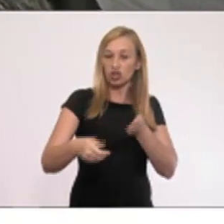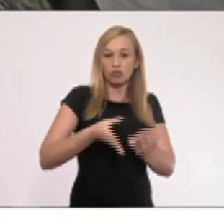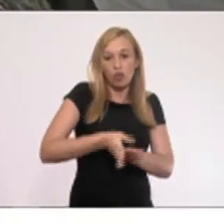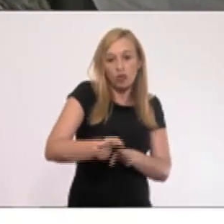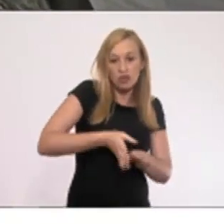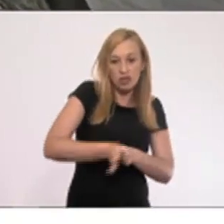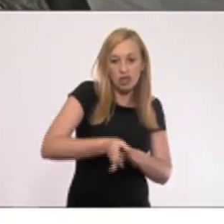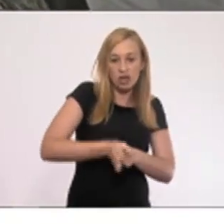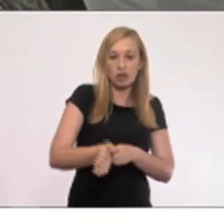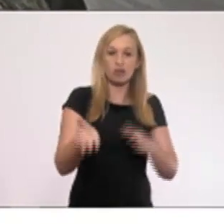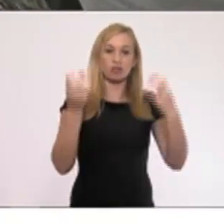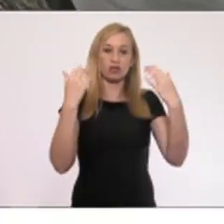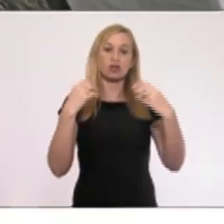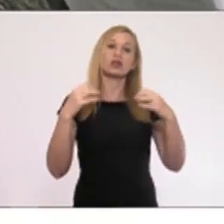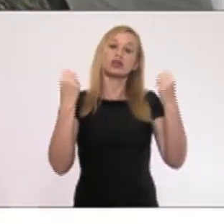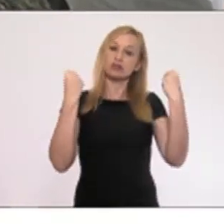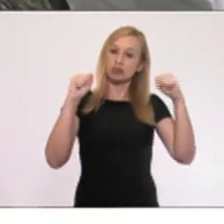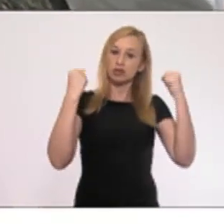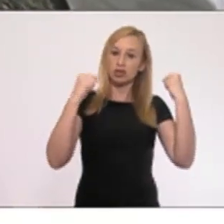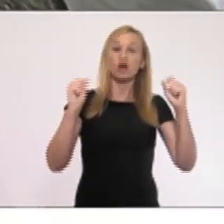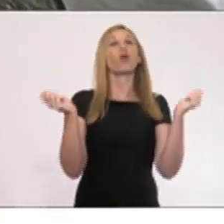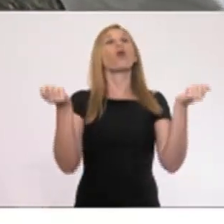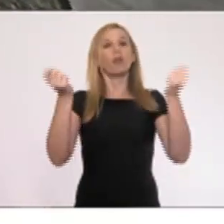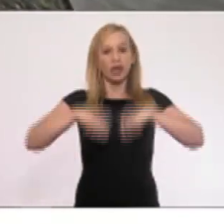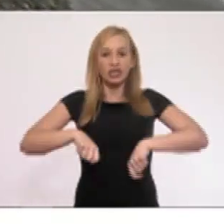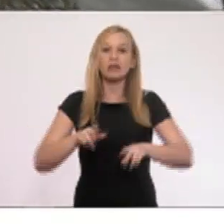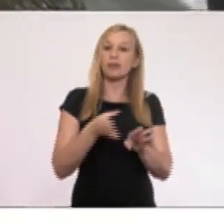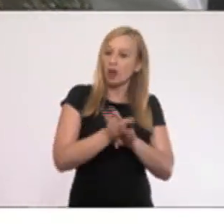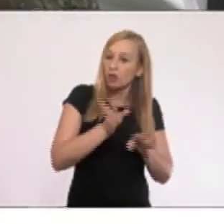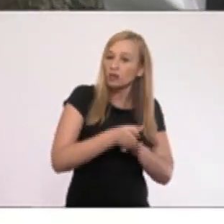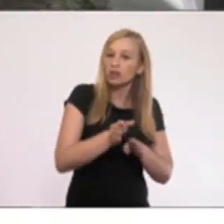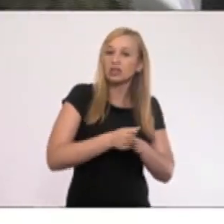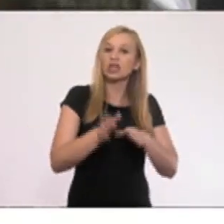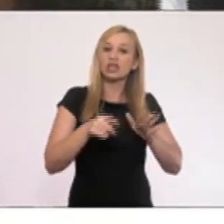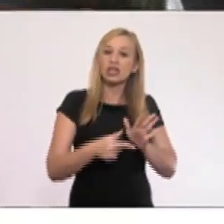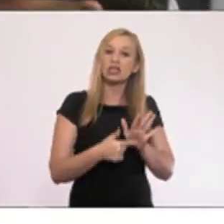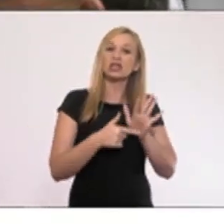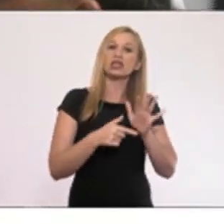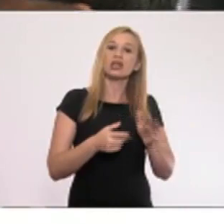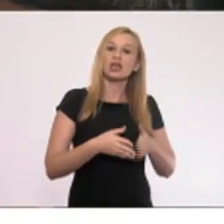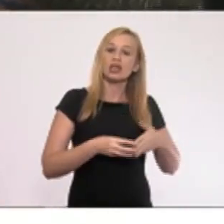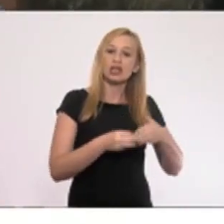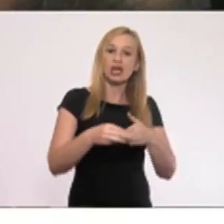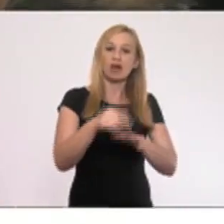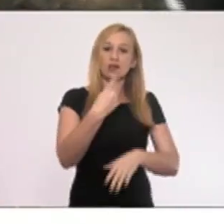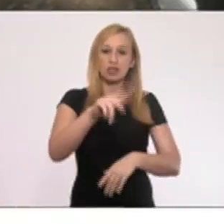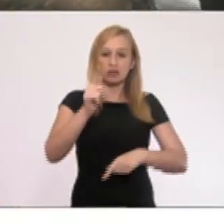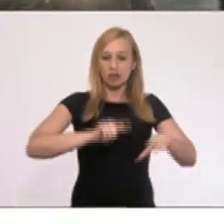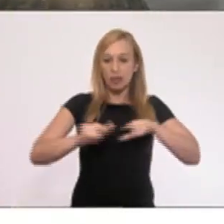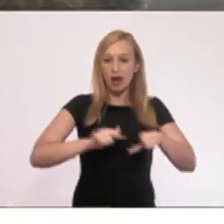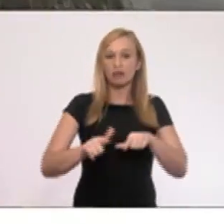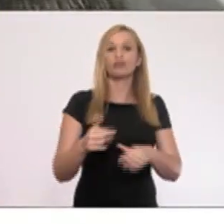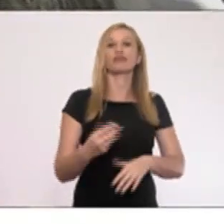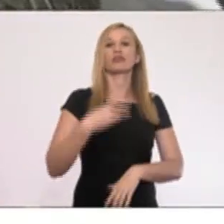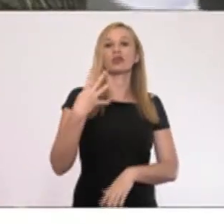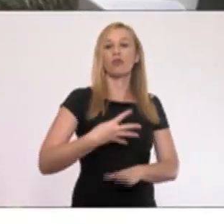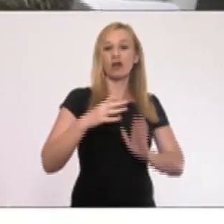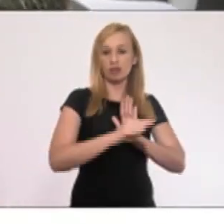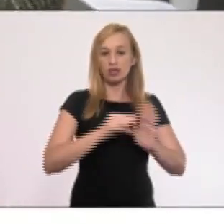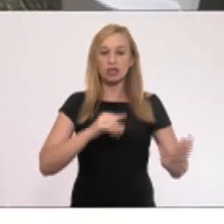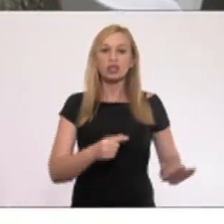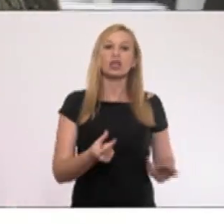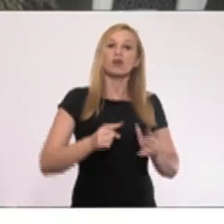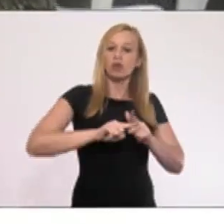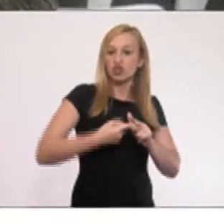Regional de Educação Física, competente para orientar e dirigir a sua atividade física. Artigo 4º. Modifica-se o